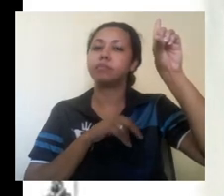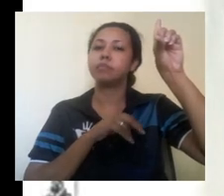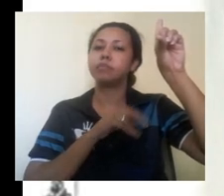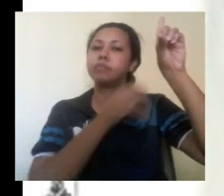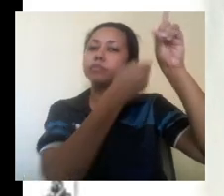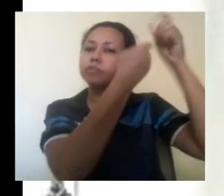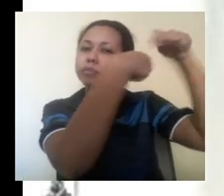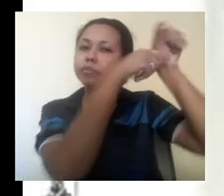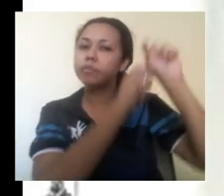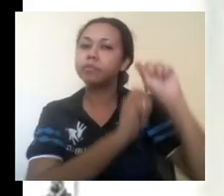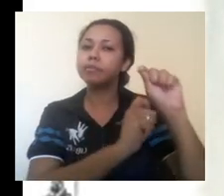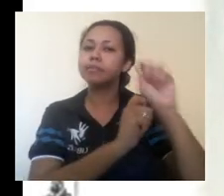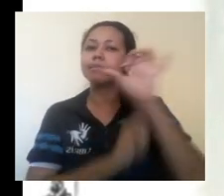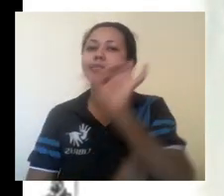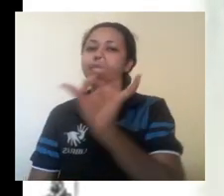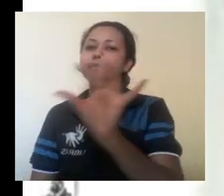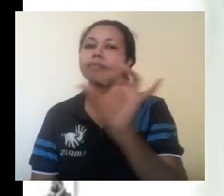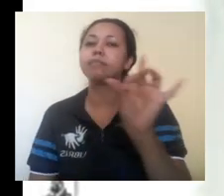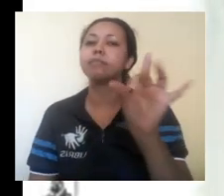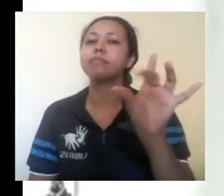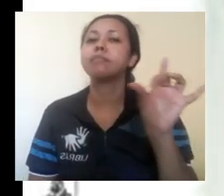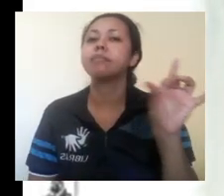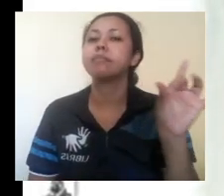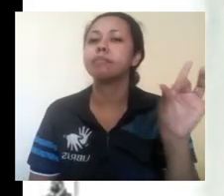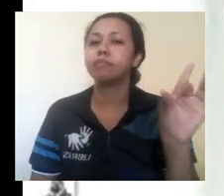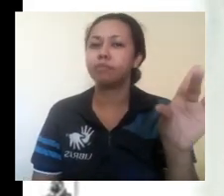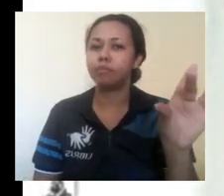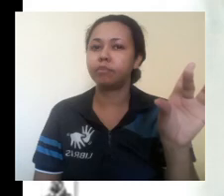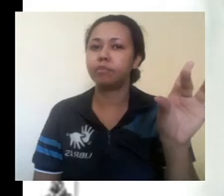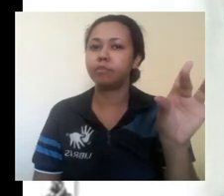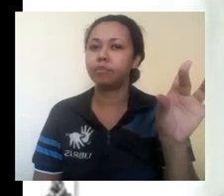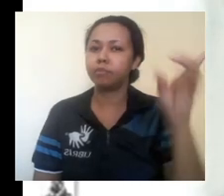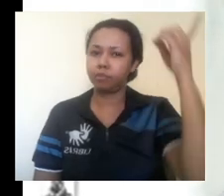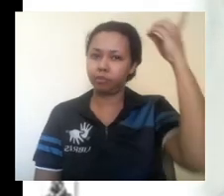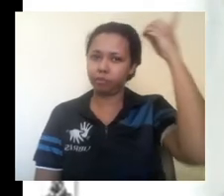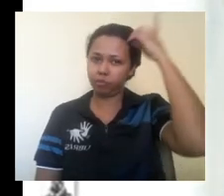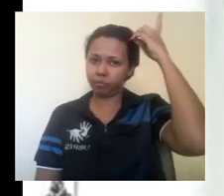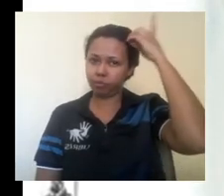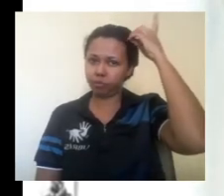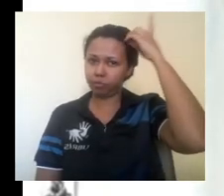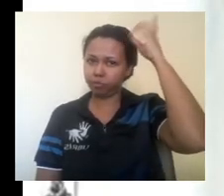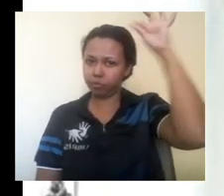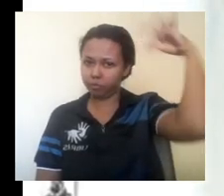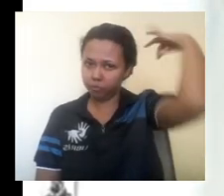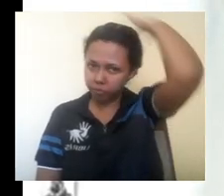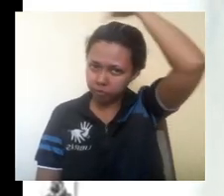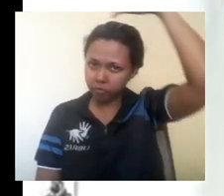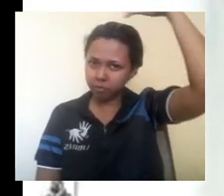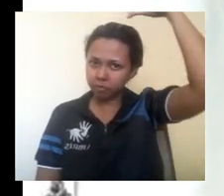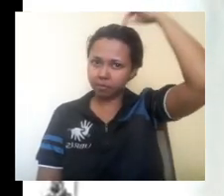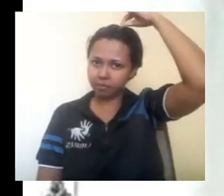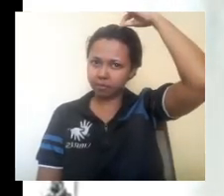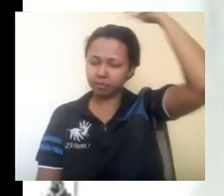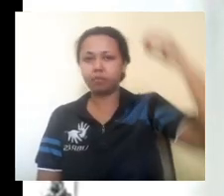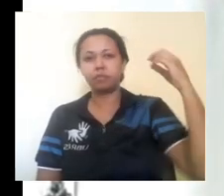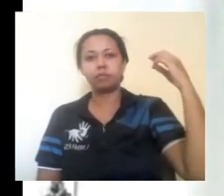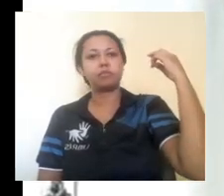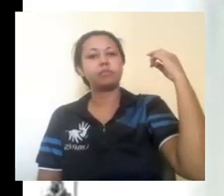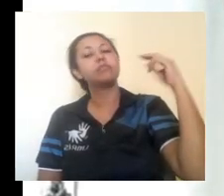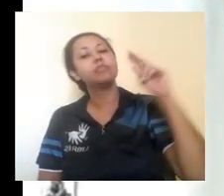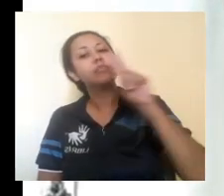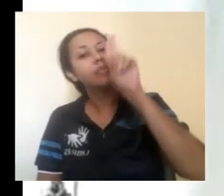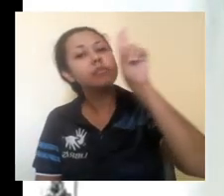visando ao bem comum. E aí, em outra tradução, diz, para o que é útil. Obrigada, Beré. Para o que é